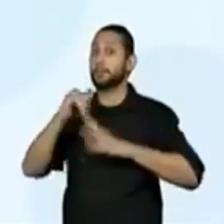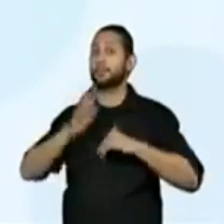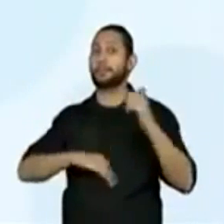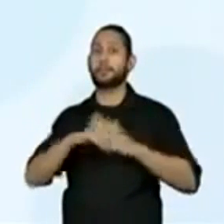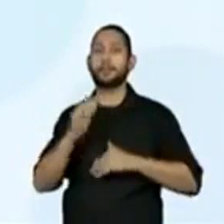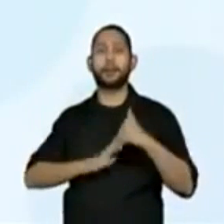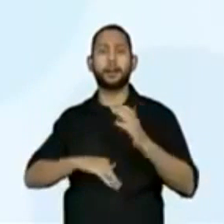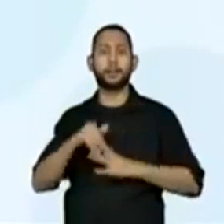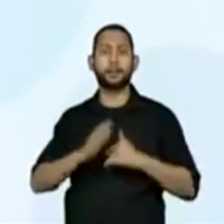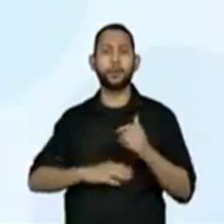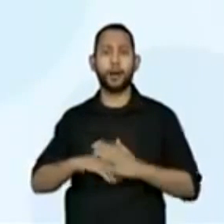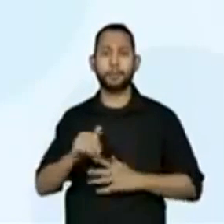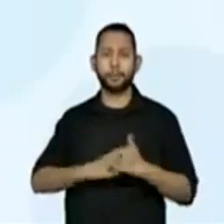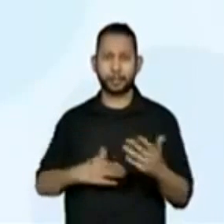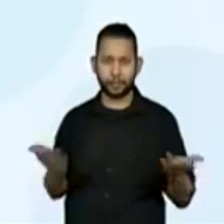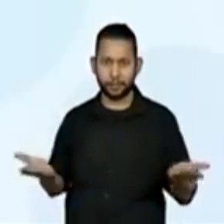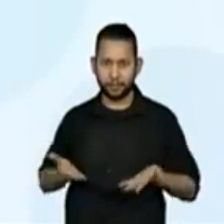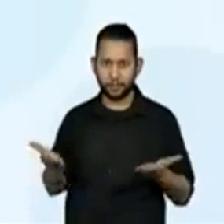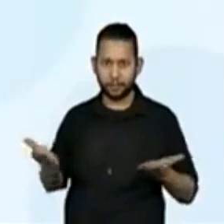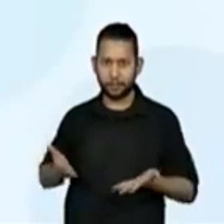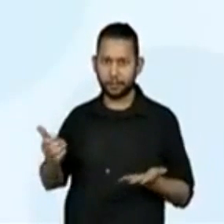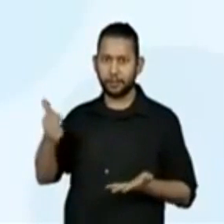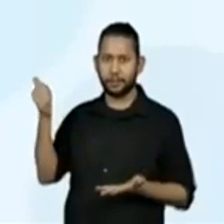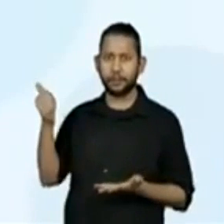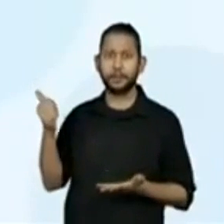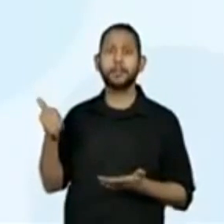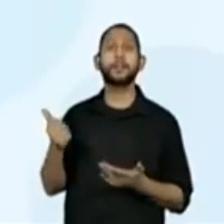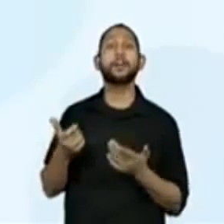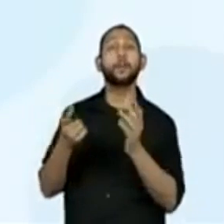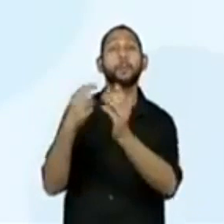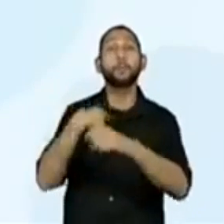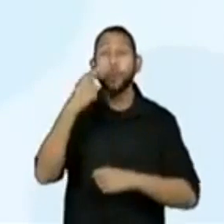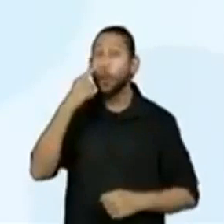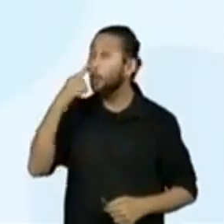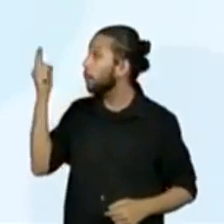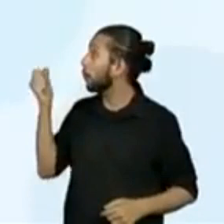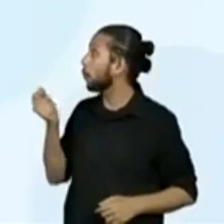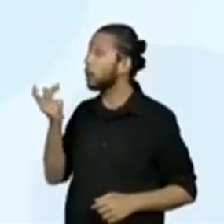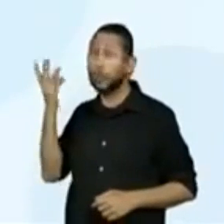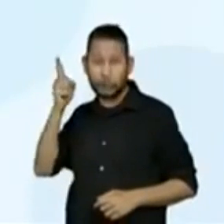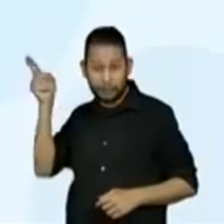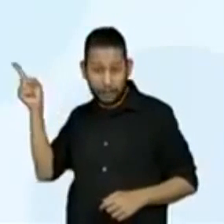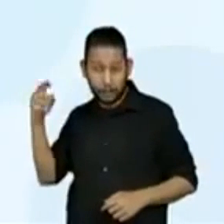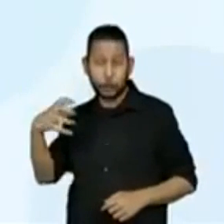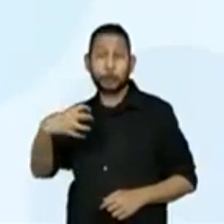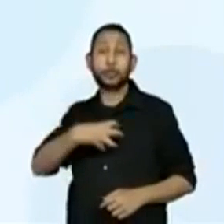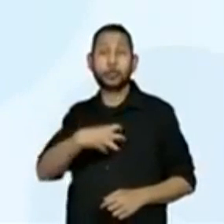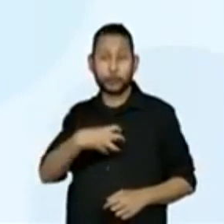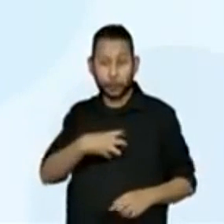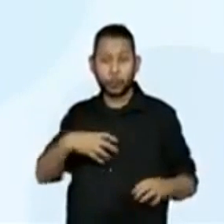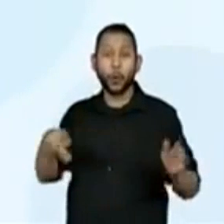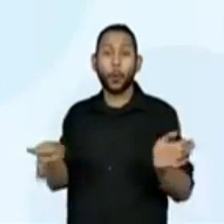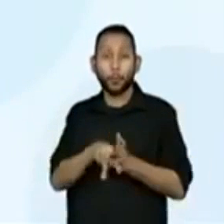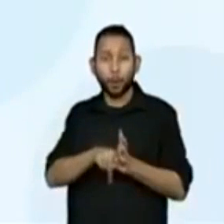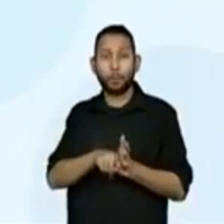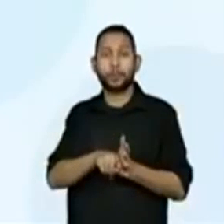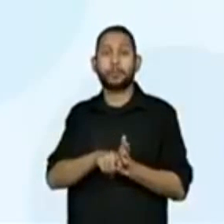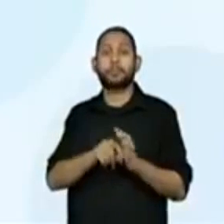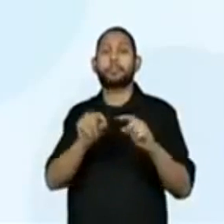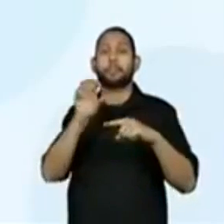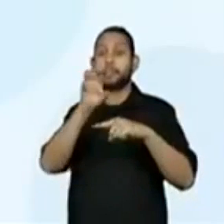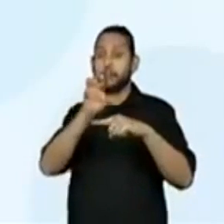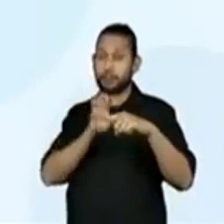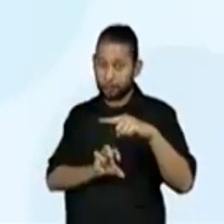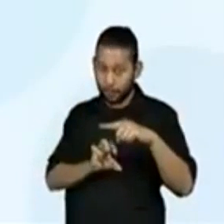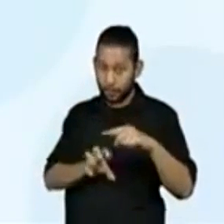agora. Agora sim. Escreva as quantias abaixo na forma fracionária e